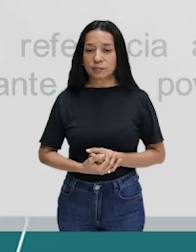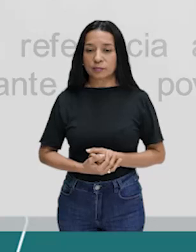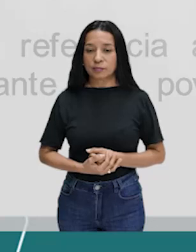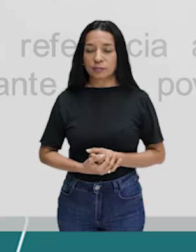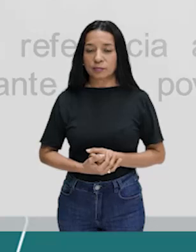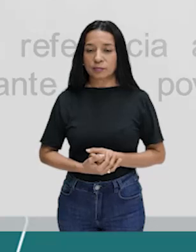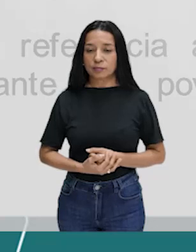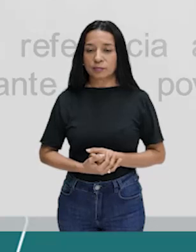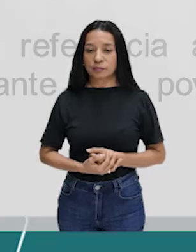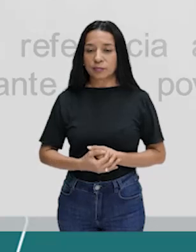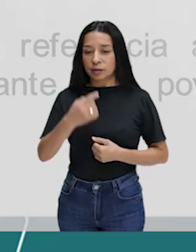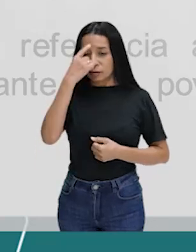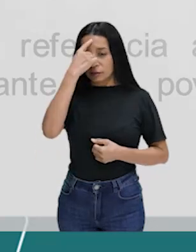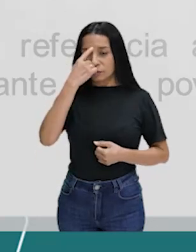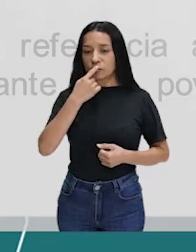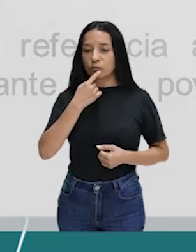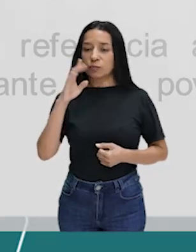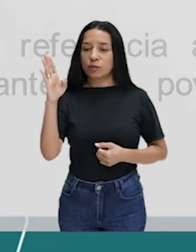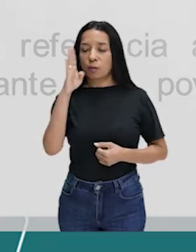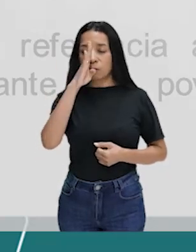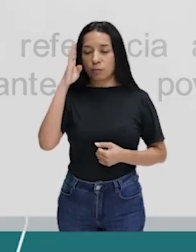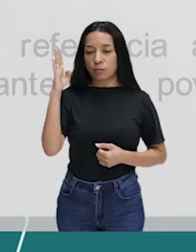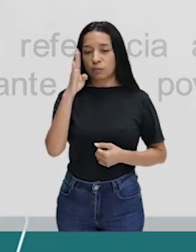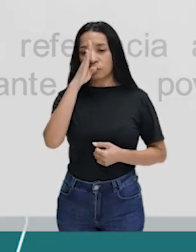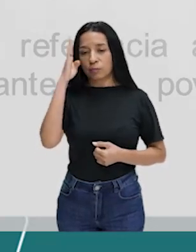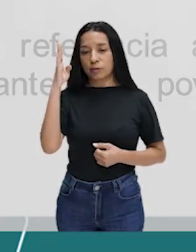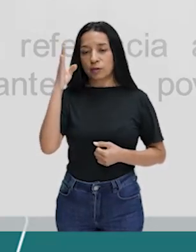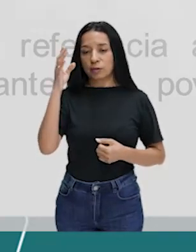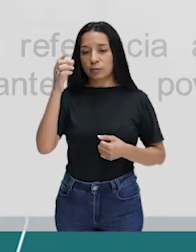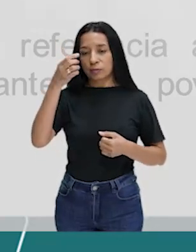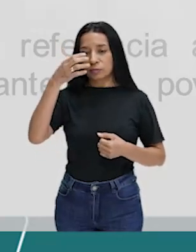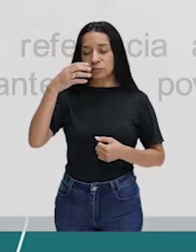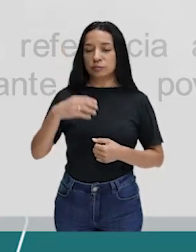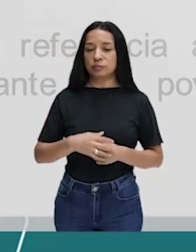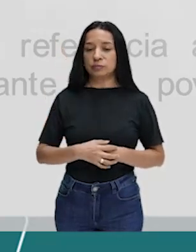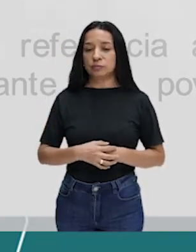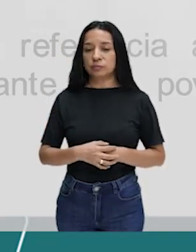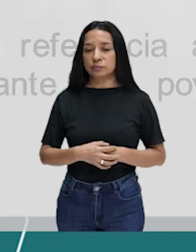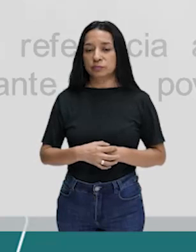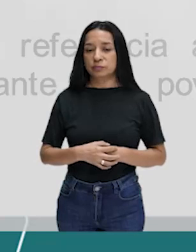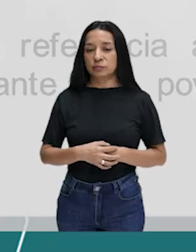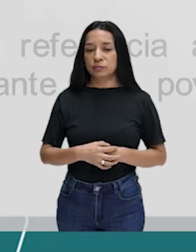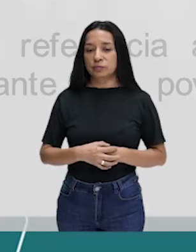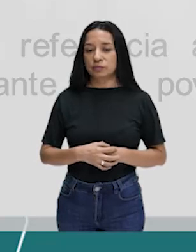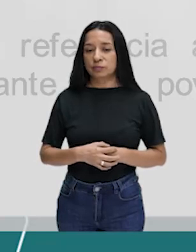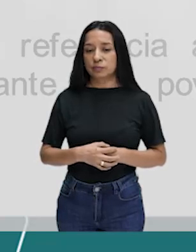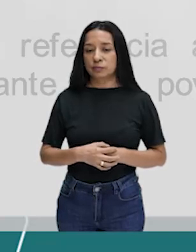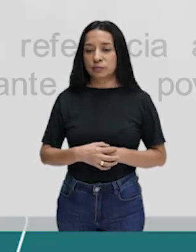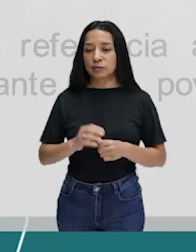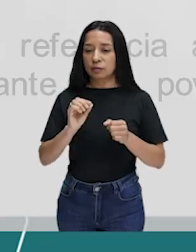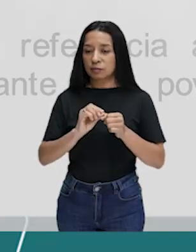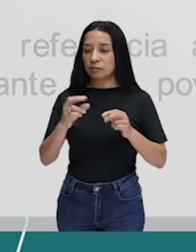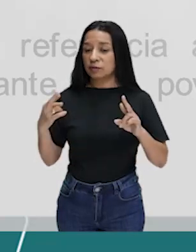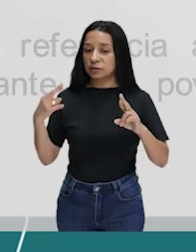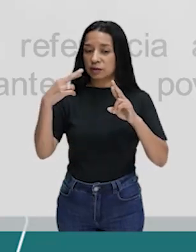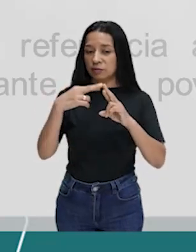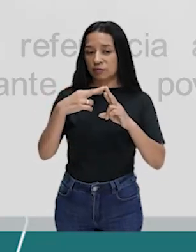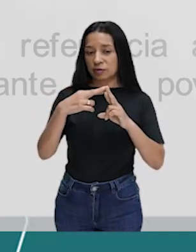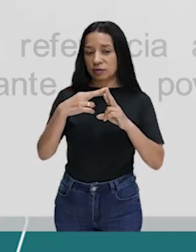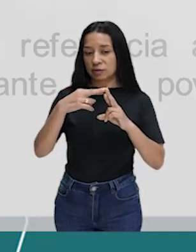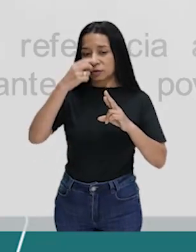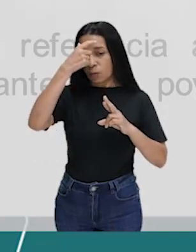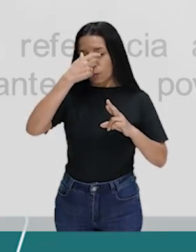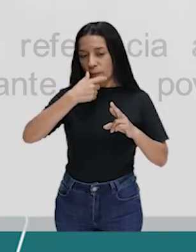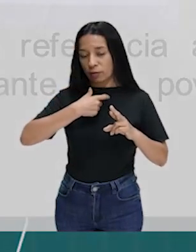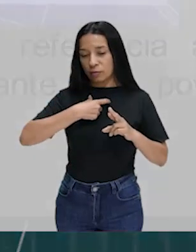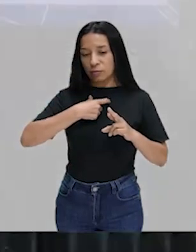Brasil. A figura do bêbado com chapéu coco é mais uma referência ao personagem do Carlitos, do Charlie